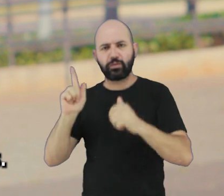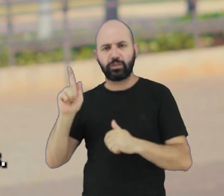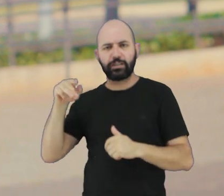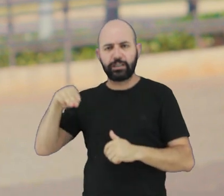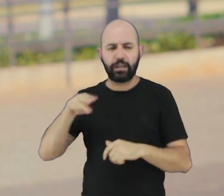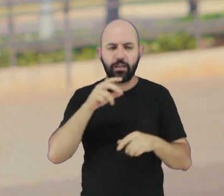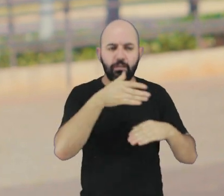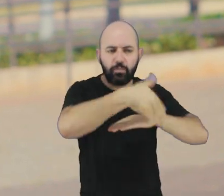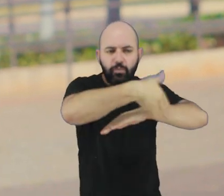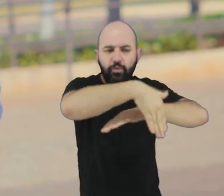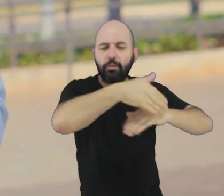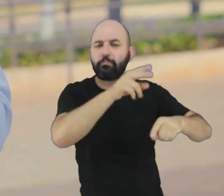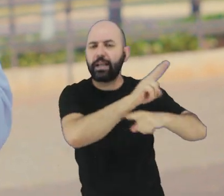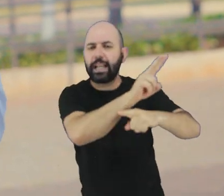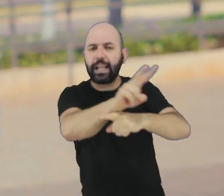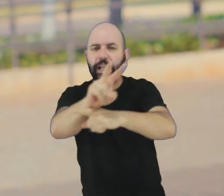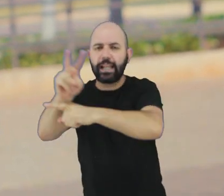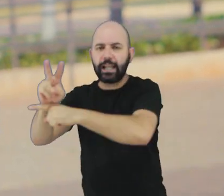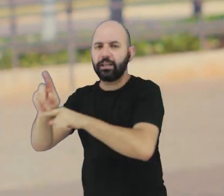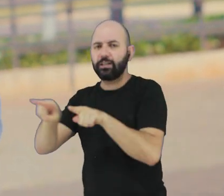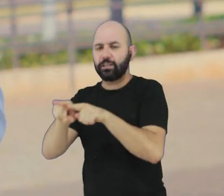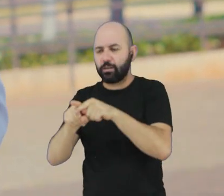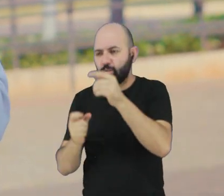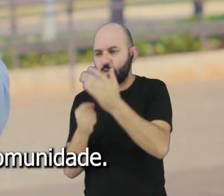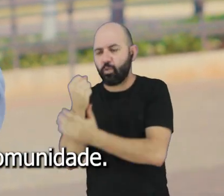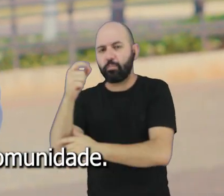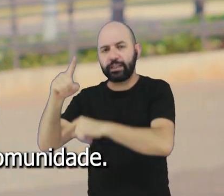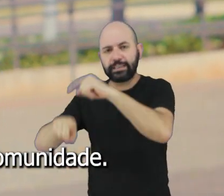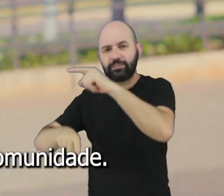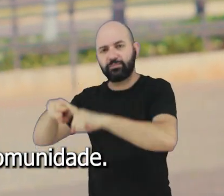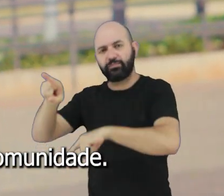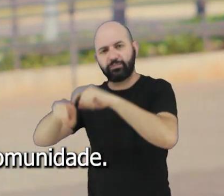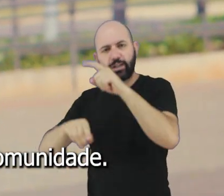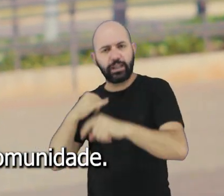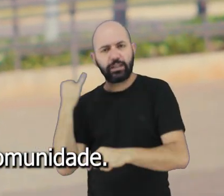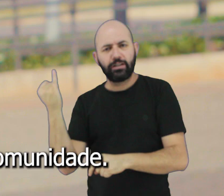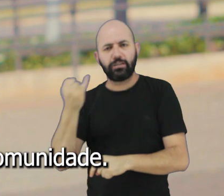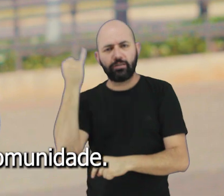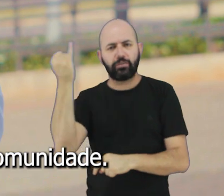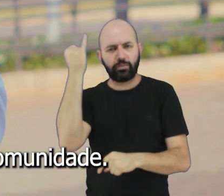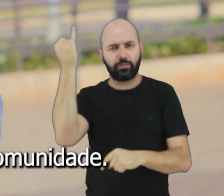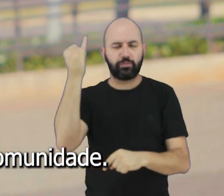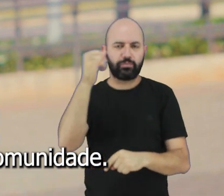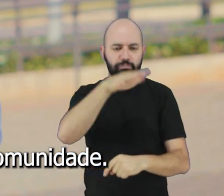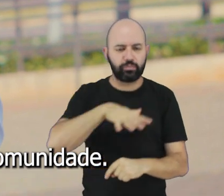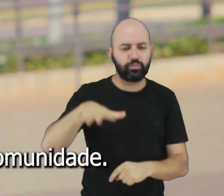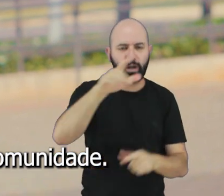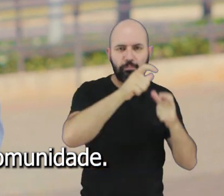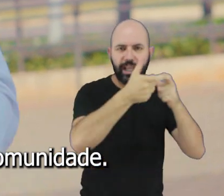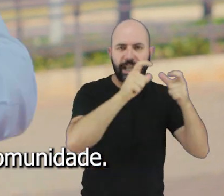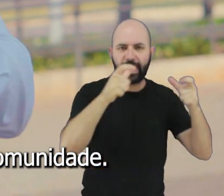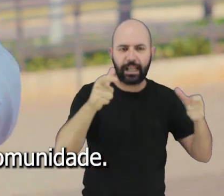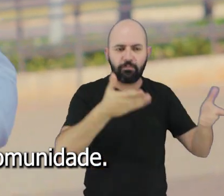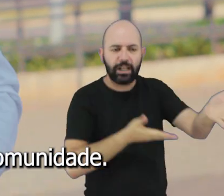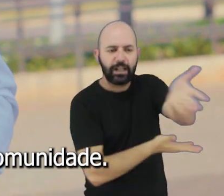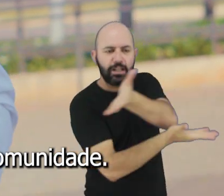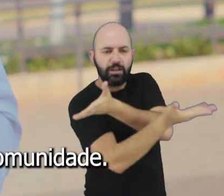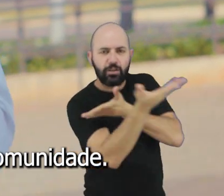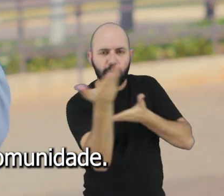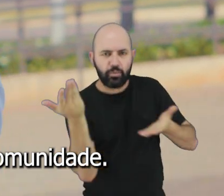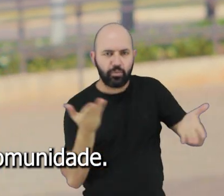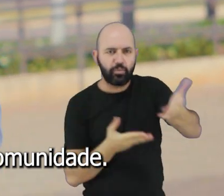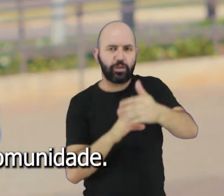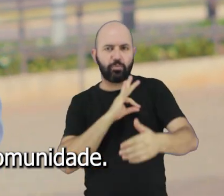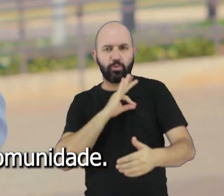ruas. Além do investimento em equipamentos, é fundamental promover a integração entre a